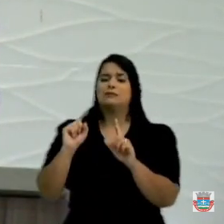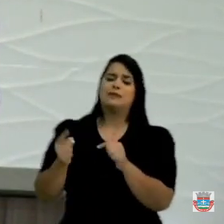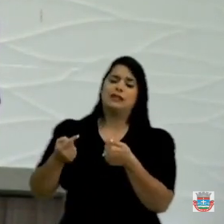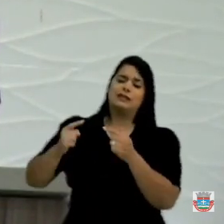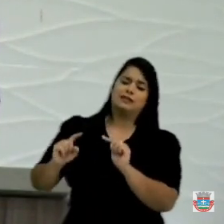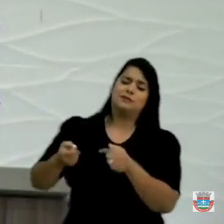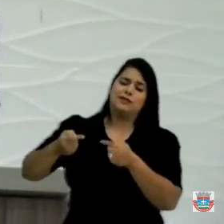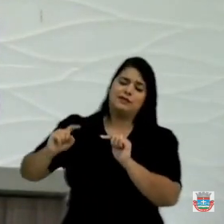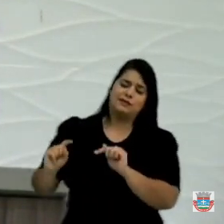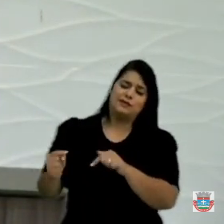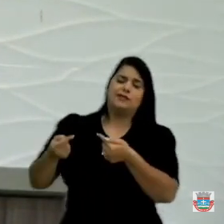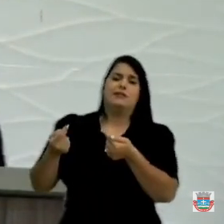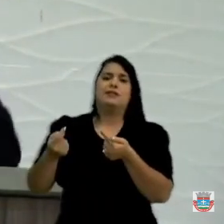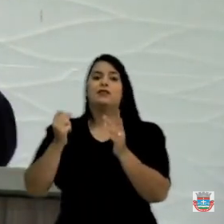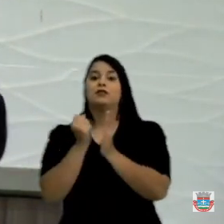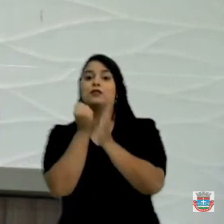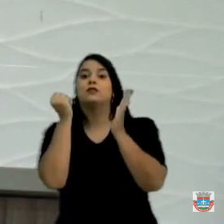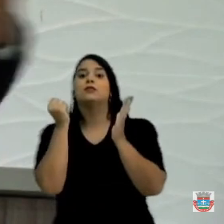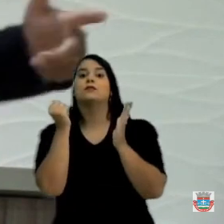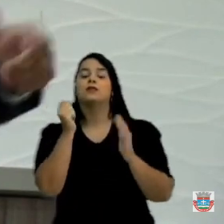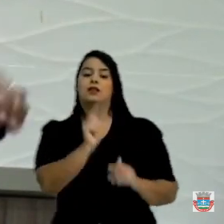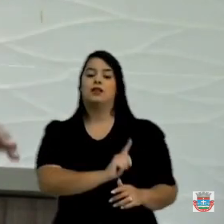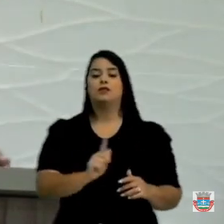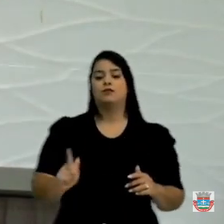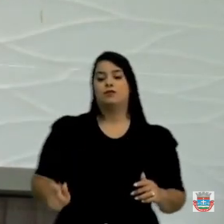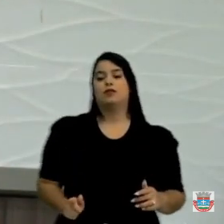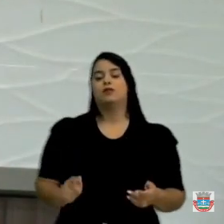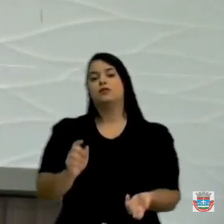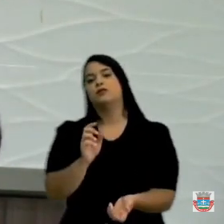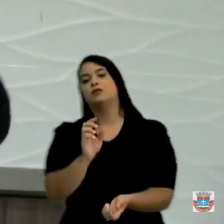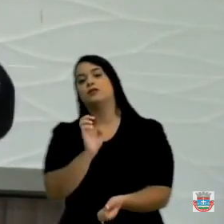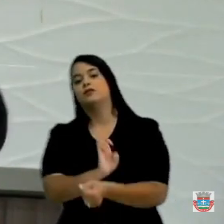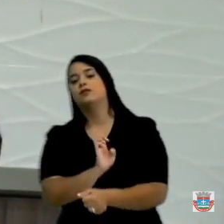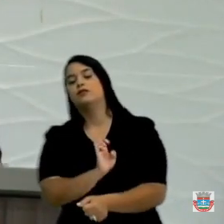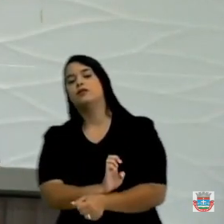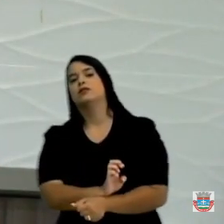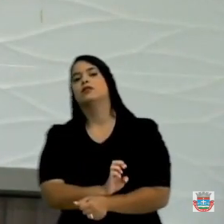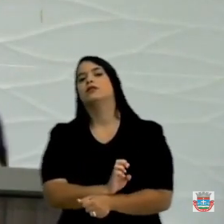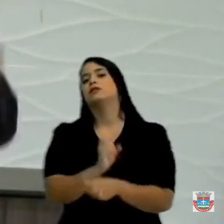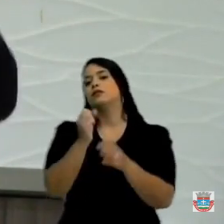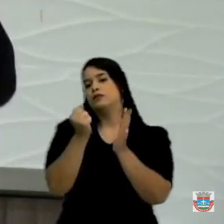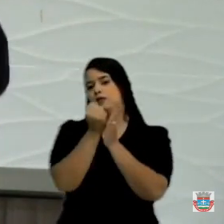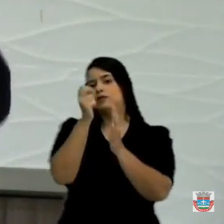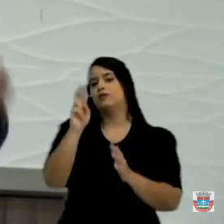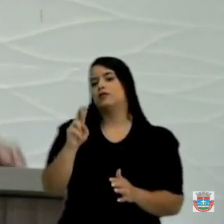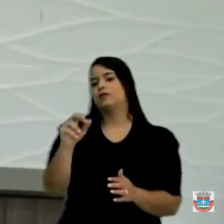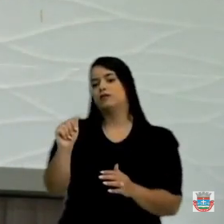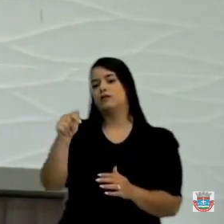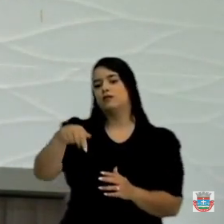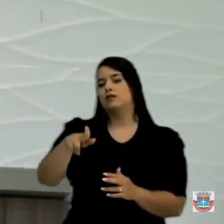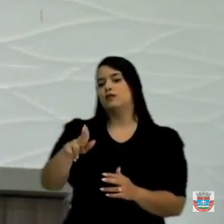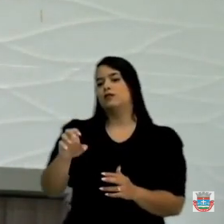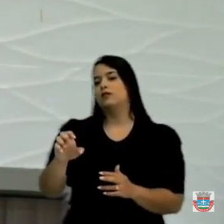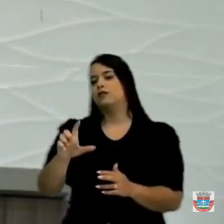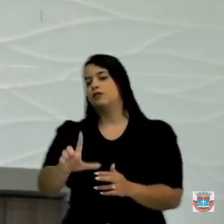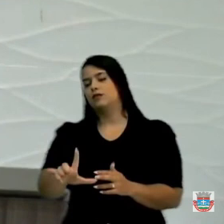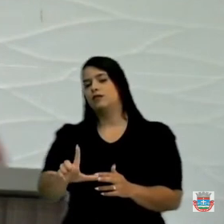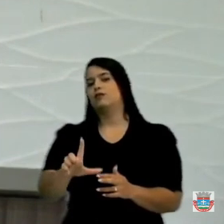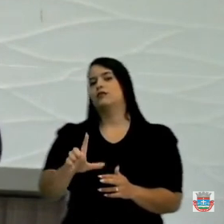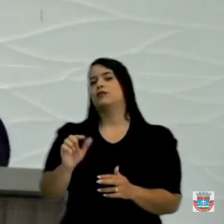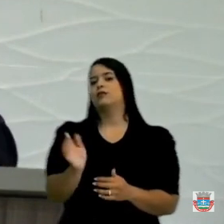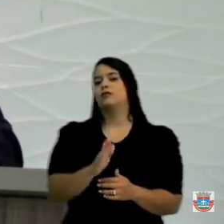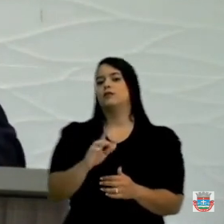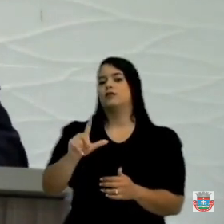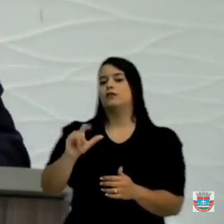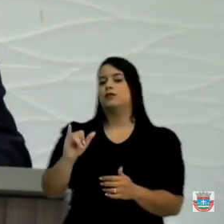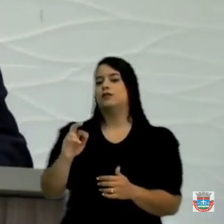marca ela. Eu marco a governadora do estado. Eu marco Raquel Lira, que venha resolver o problema.